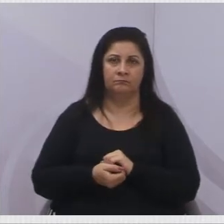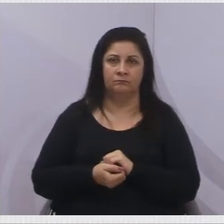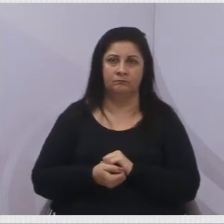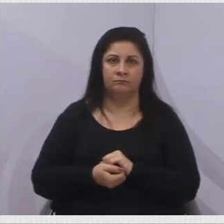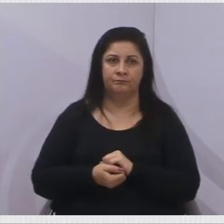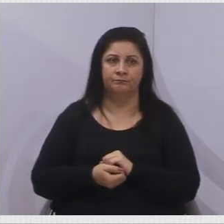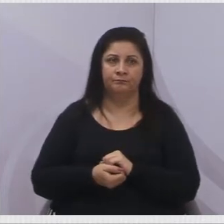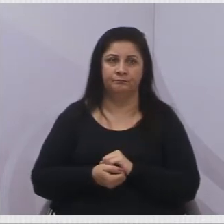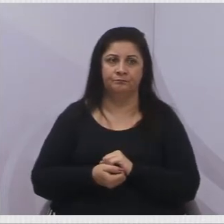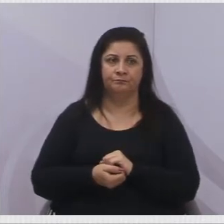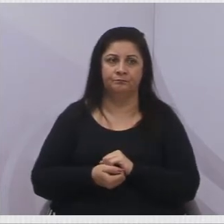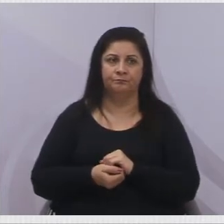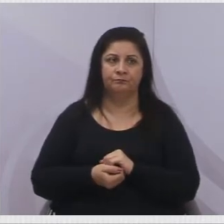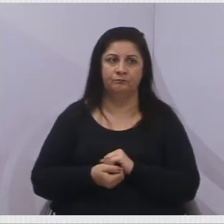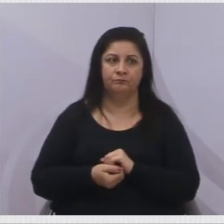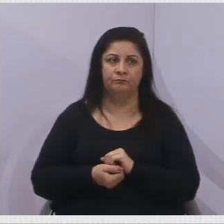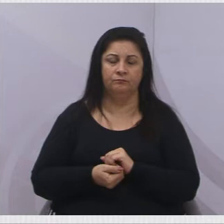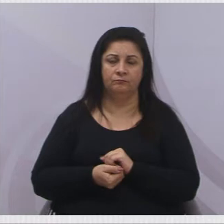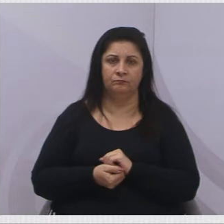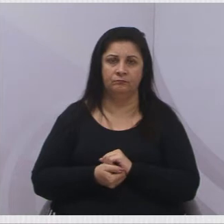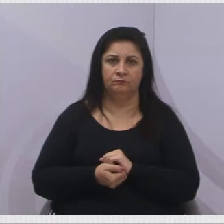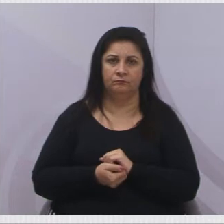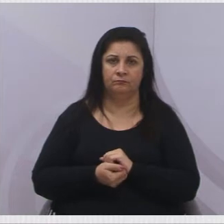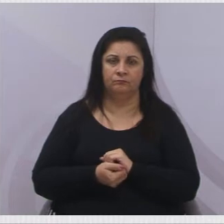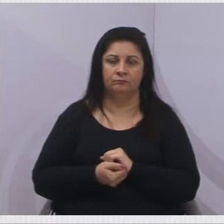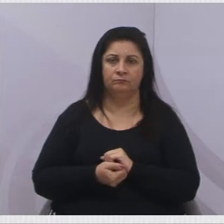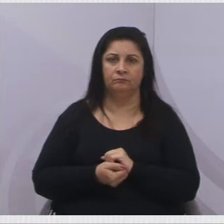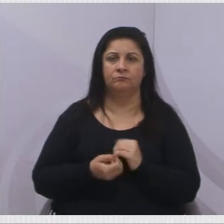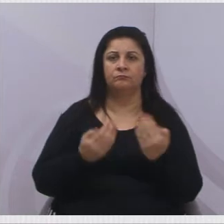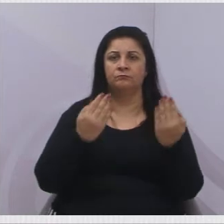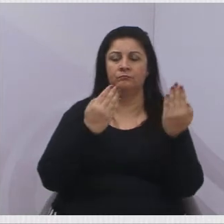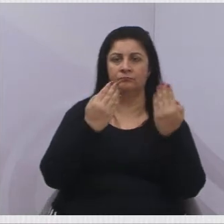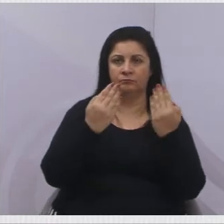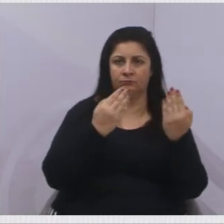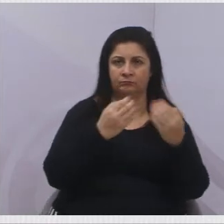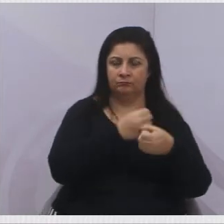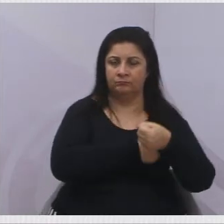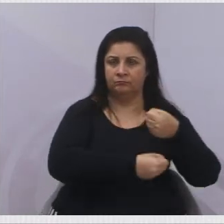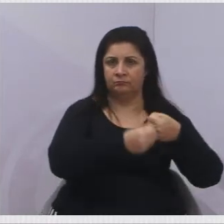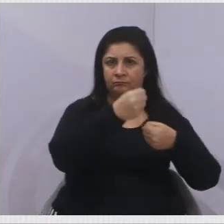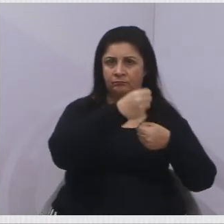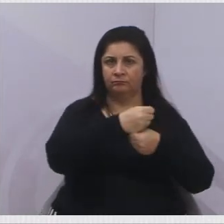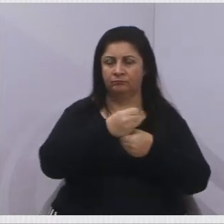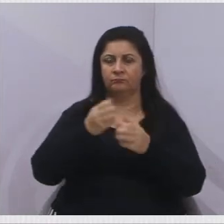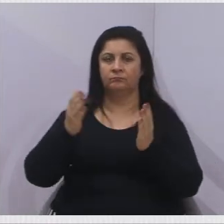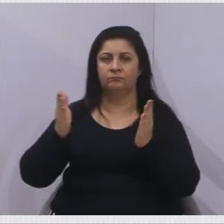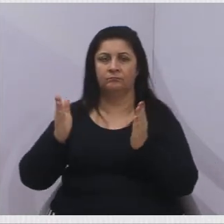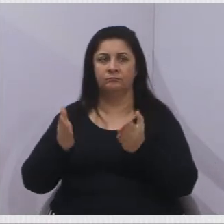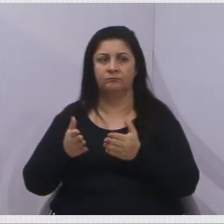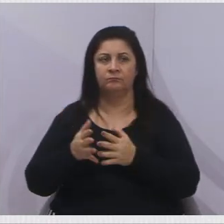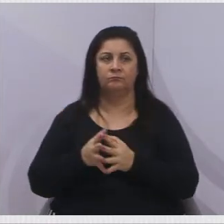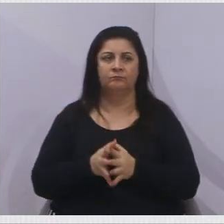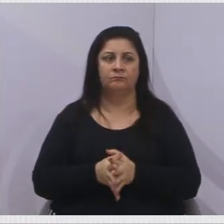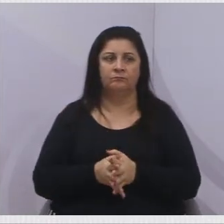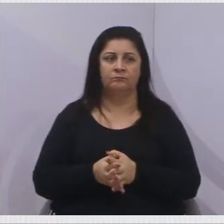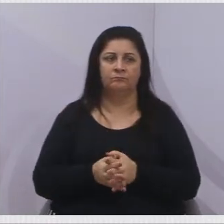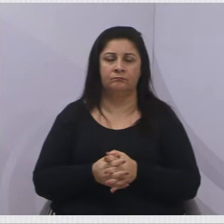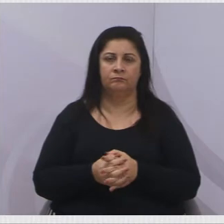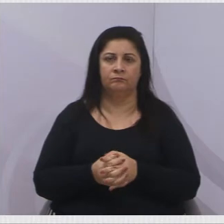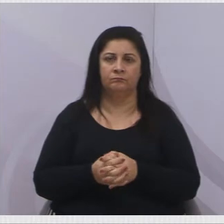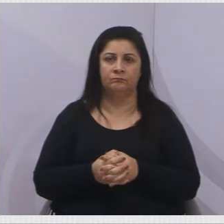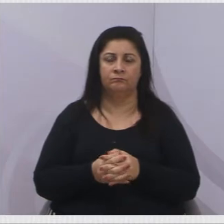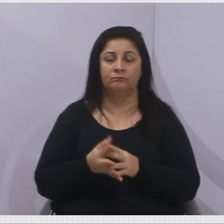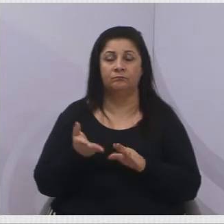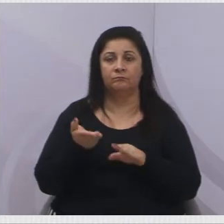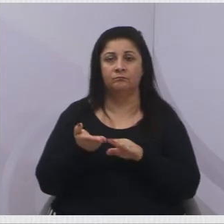nós tivemos, se compararmos o segundo quadrimestre de 2020 com o de 2021, um